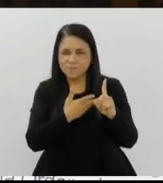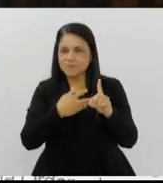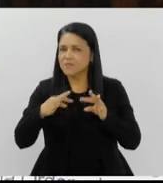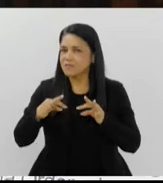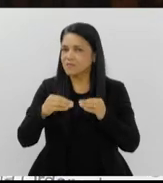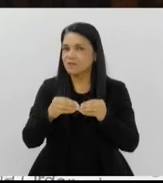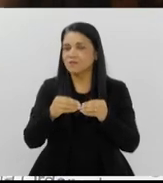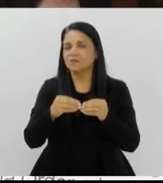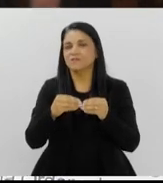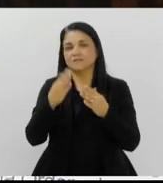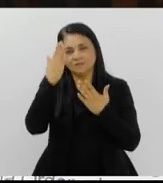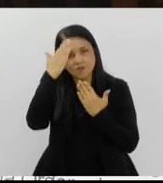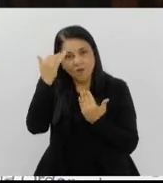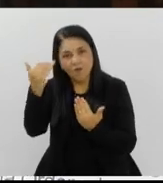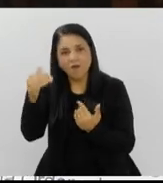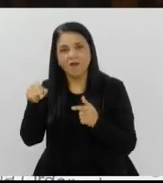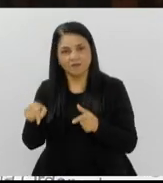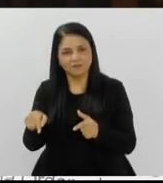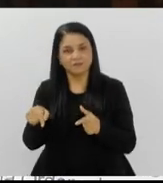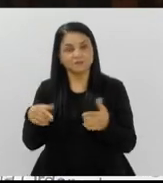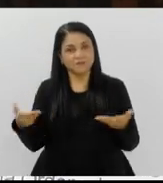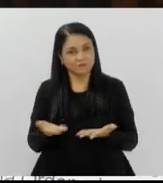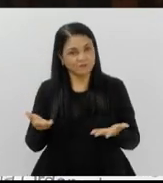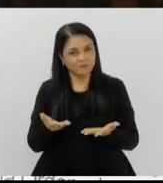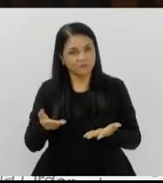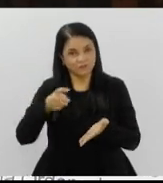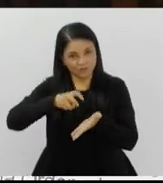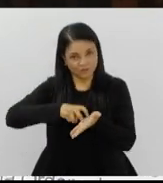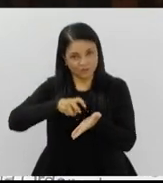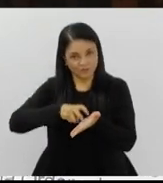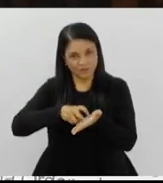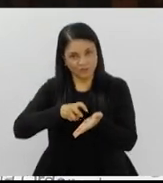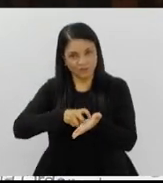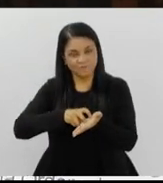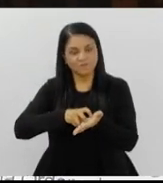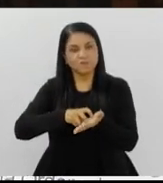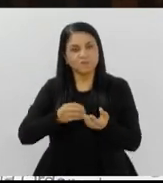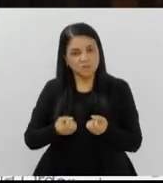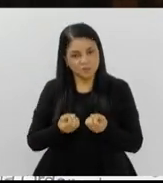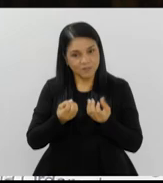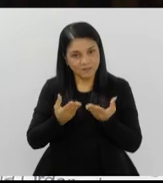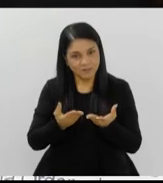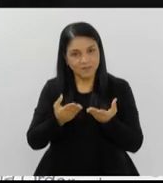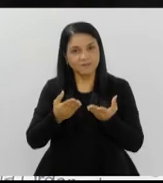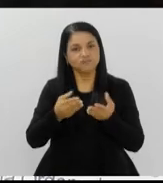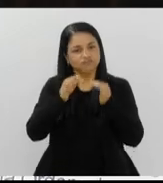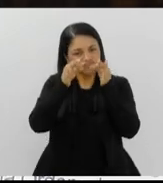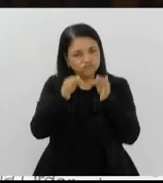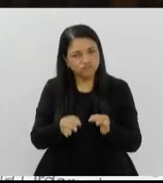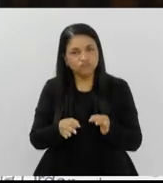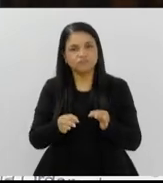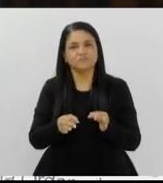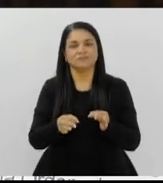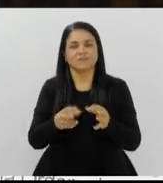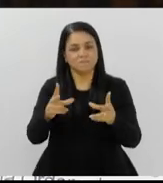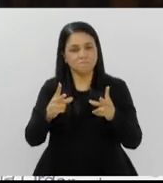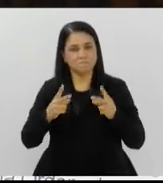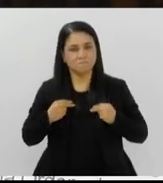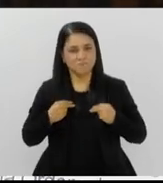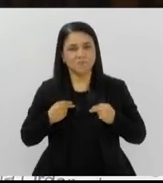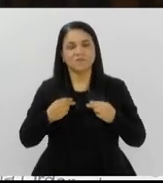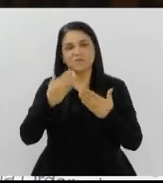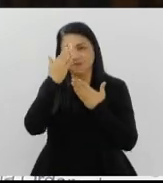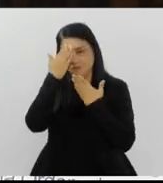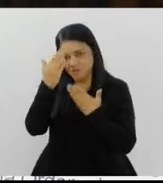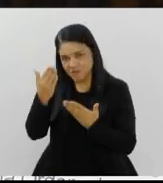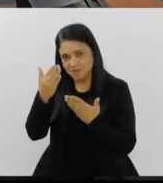as honras que vocês recebem aqui nessa manhã, elas são absolutamente justas e merecedoras. Muito obrigada a todos os